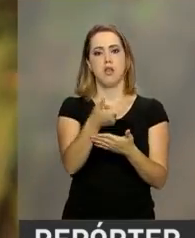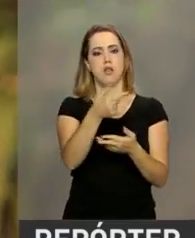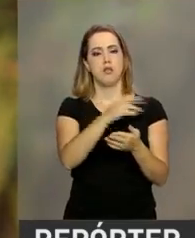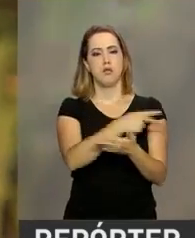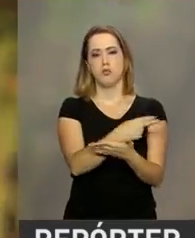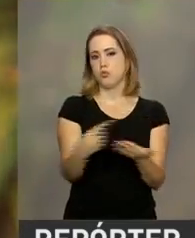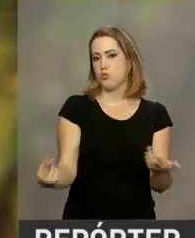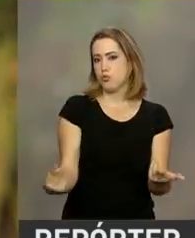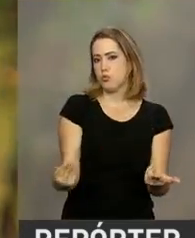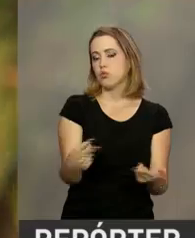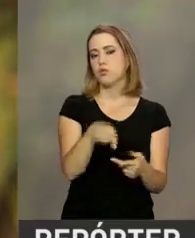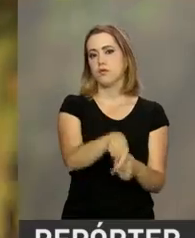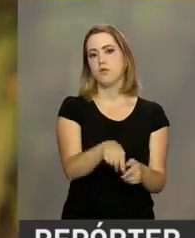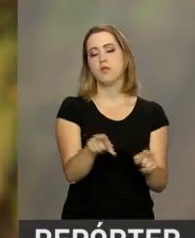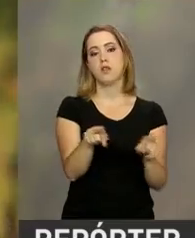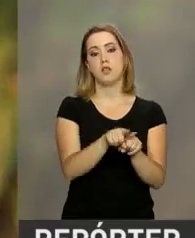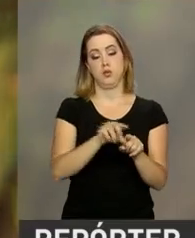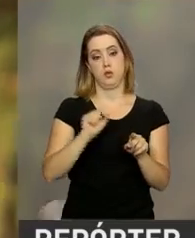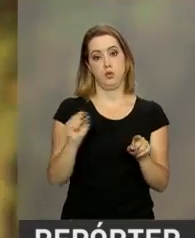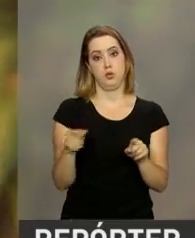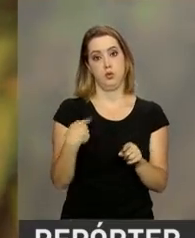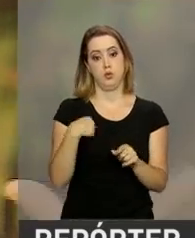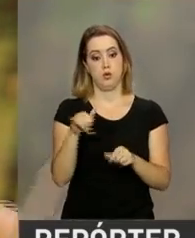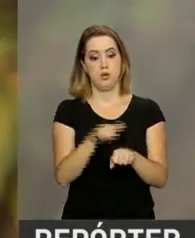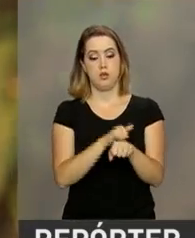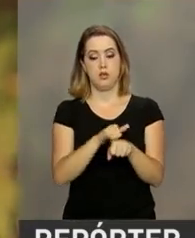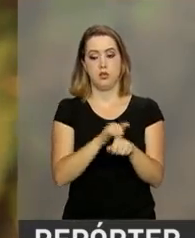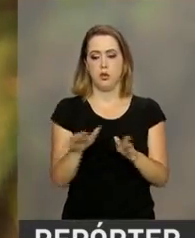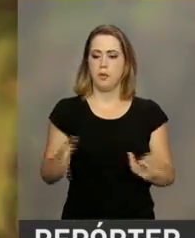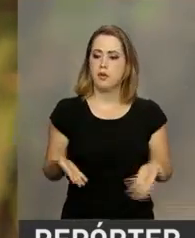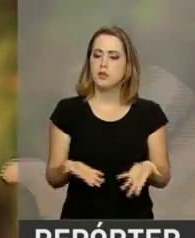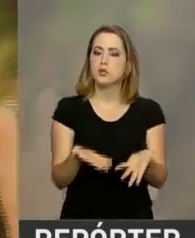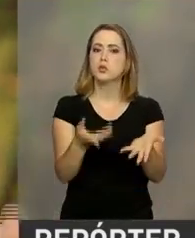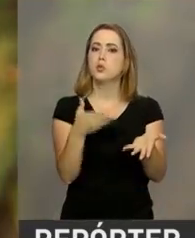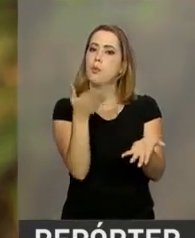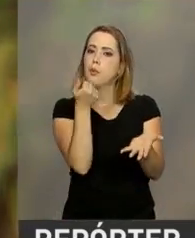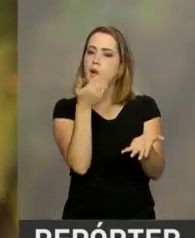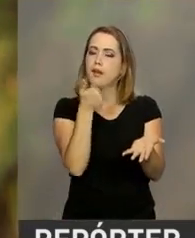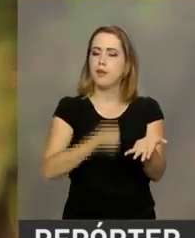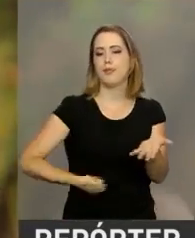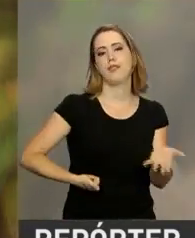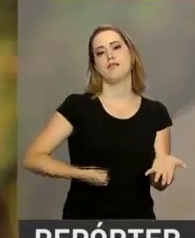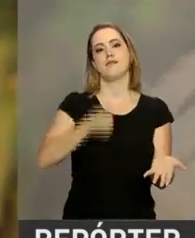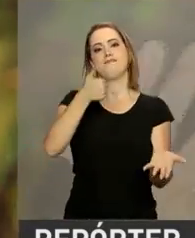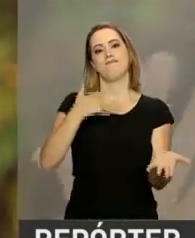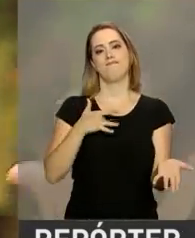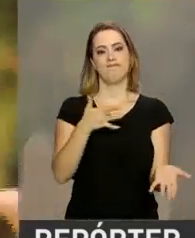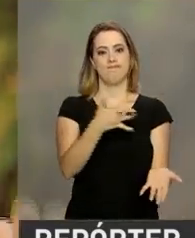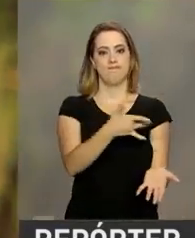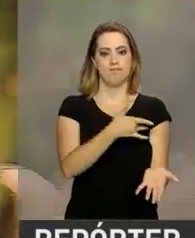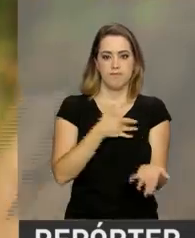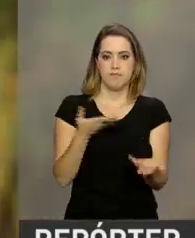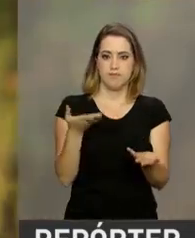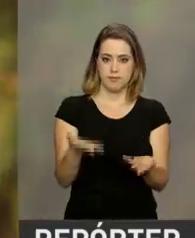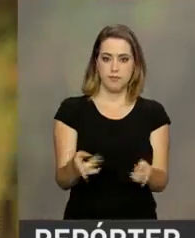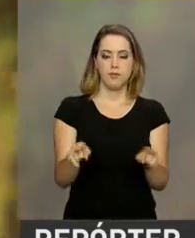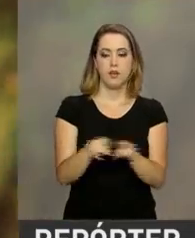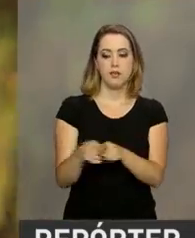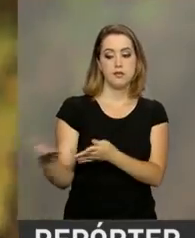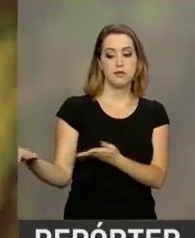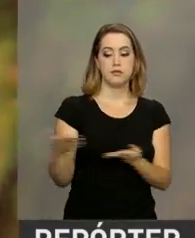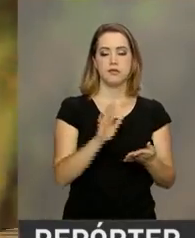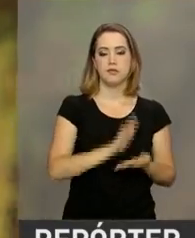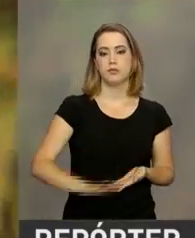benefícios que ela tem é uma estratégia também de promover né alimentação saudável né de de de trazer as